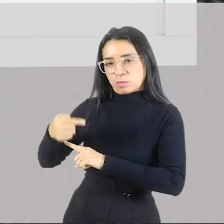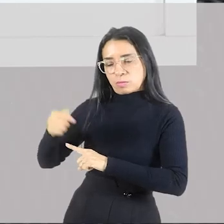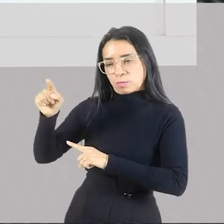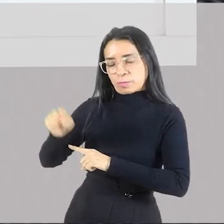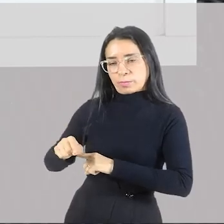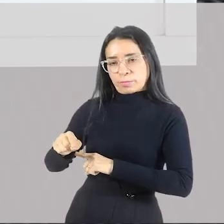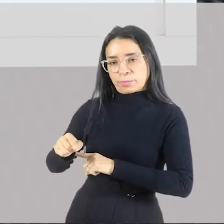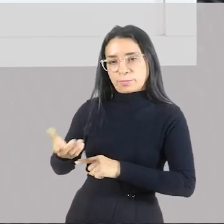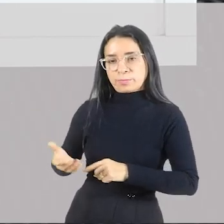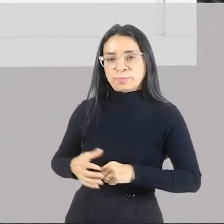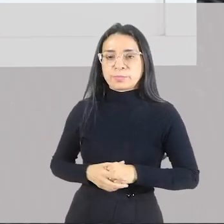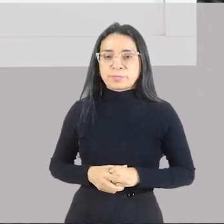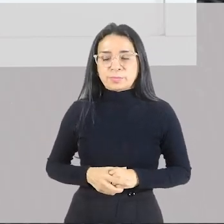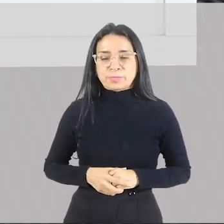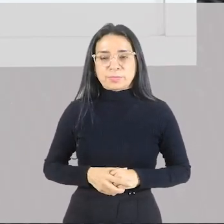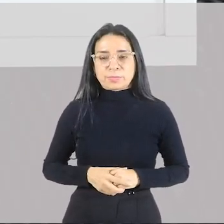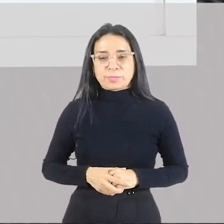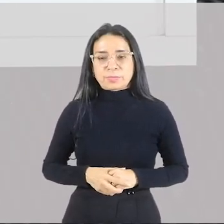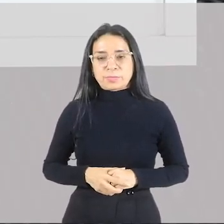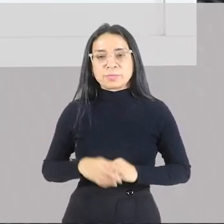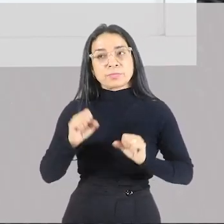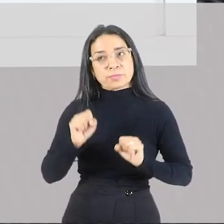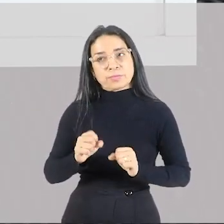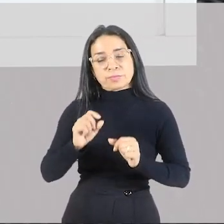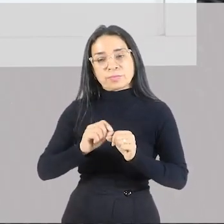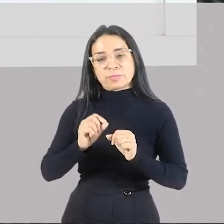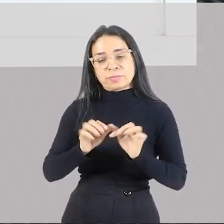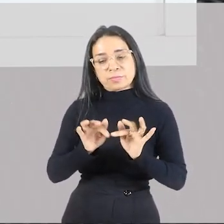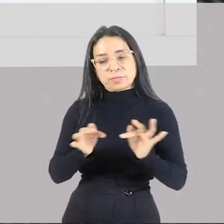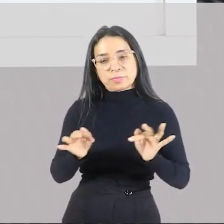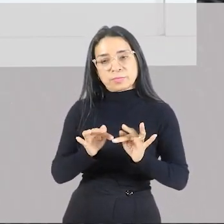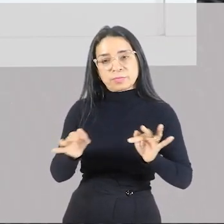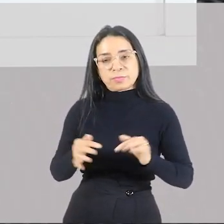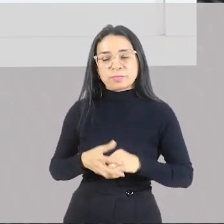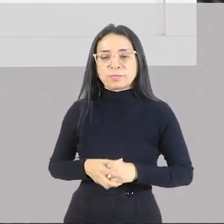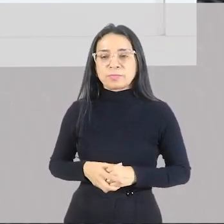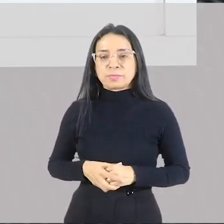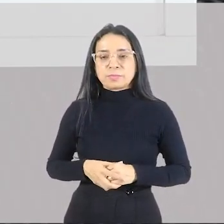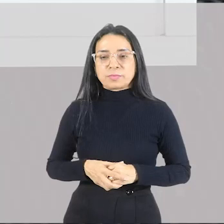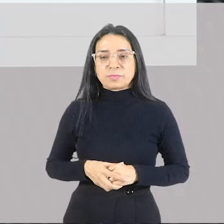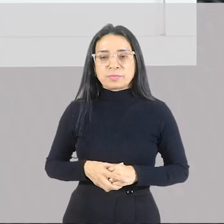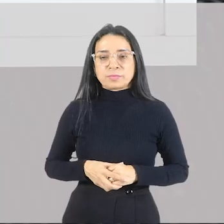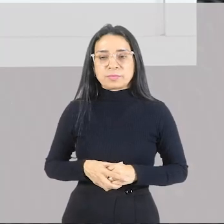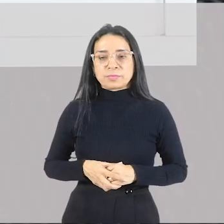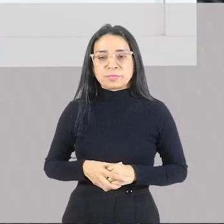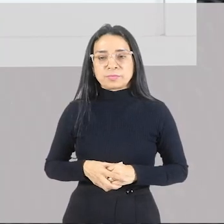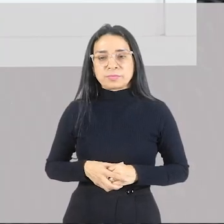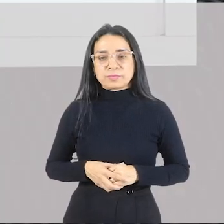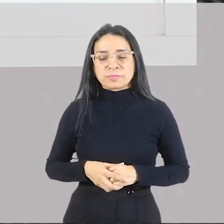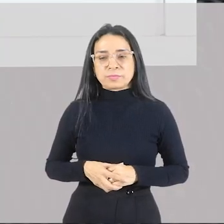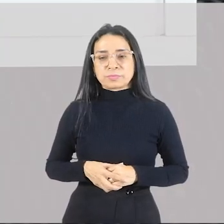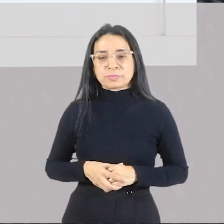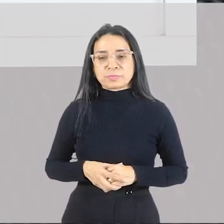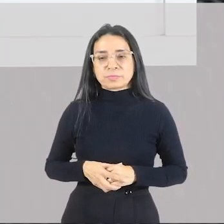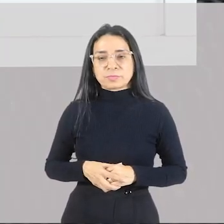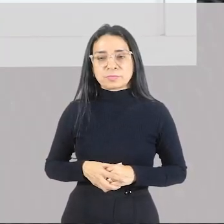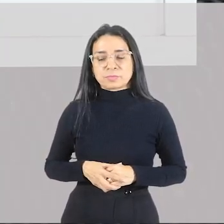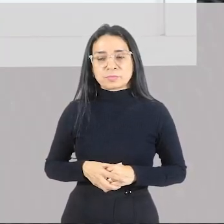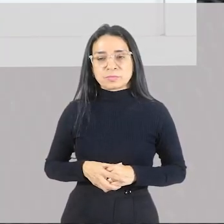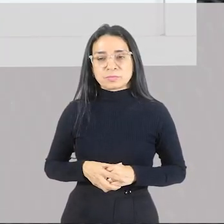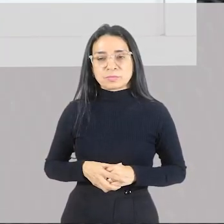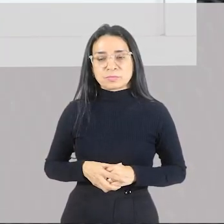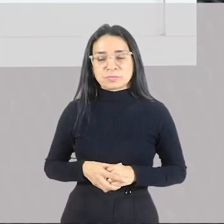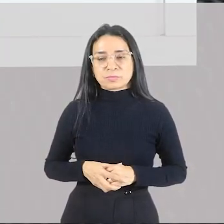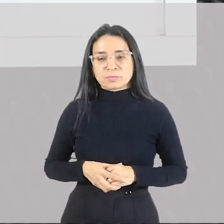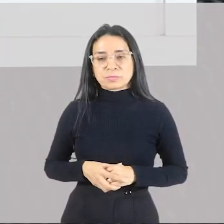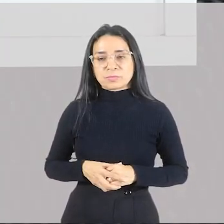carinha. Certo? E aqui a gente pode fazer umas simplificações. Por exemplo, eu posso dividir aqui,